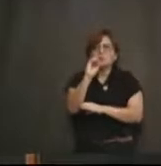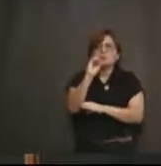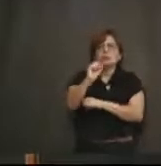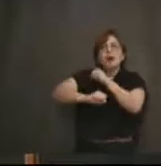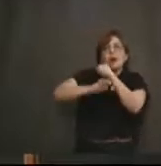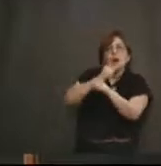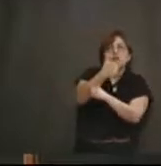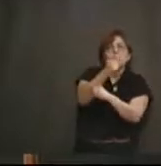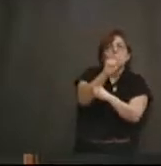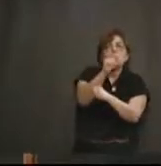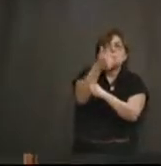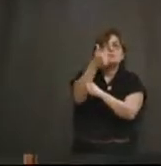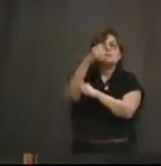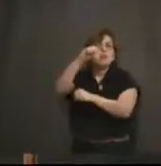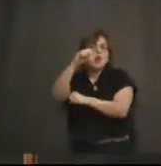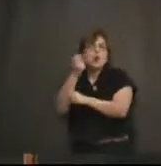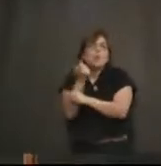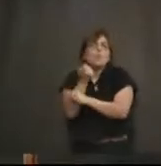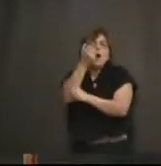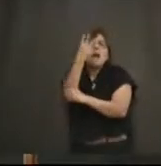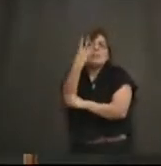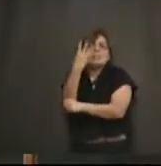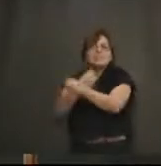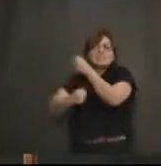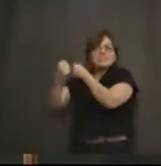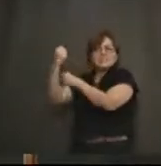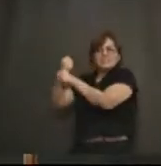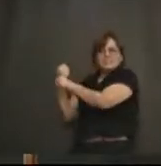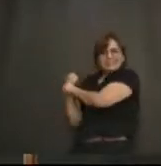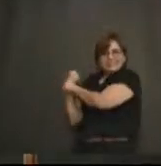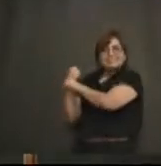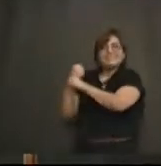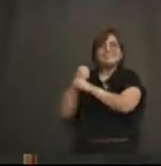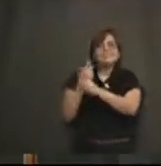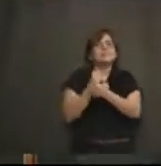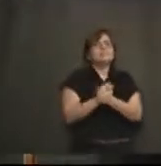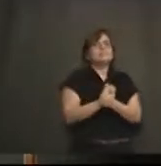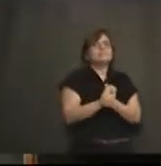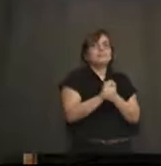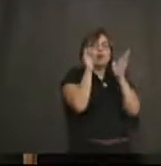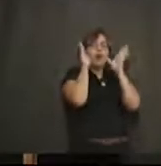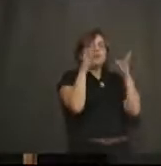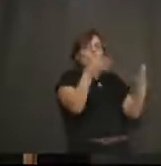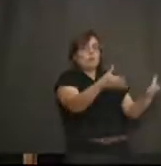atrás, endereçado à diretoria da Sociedade Brasileira de Matemática,